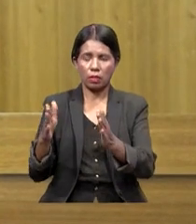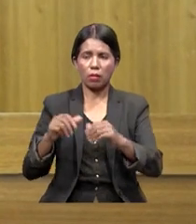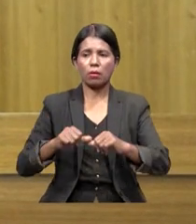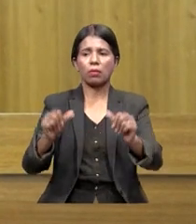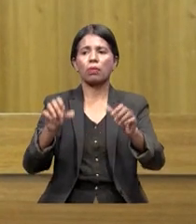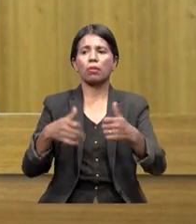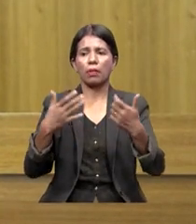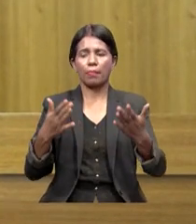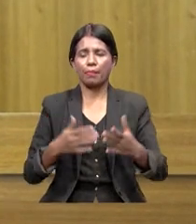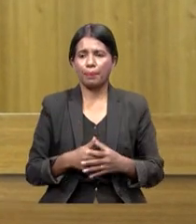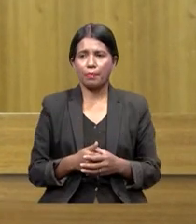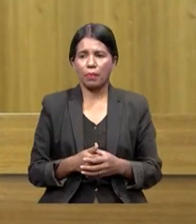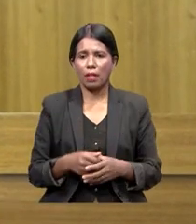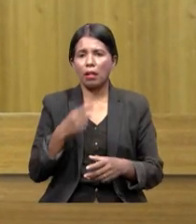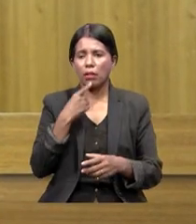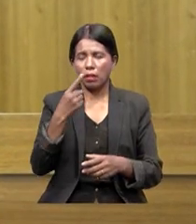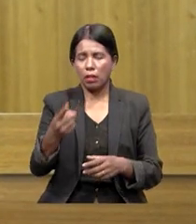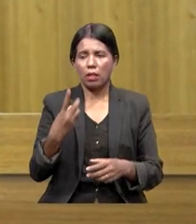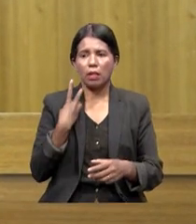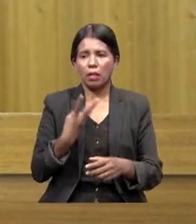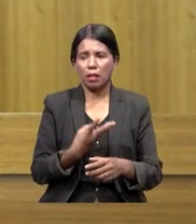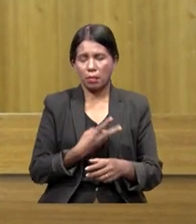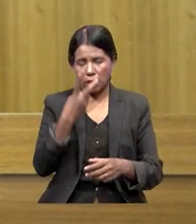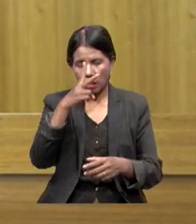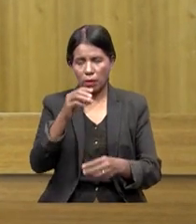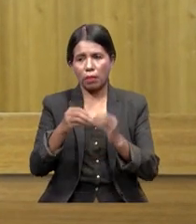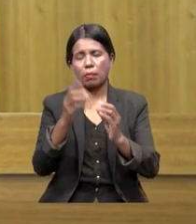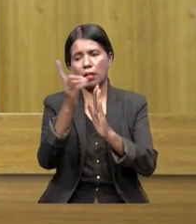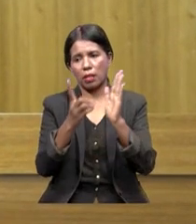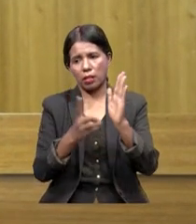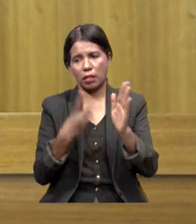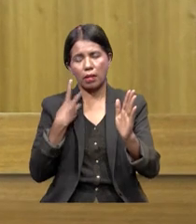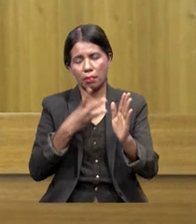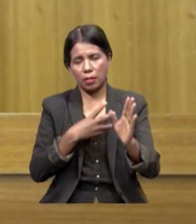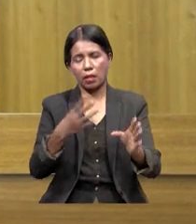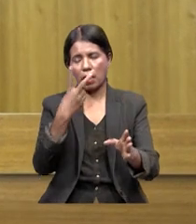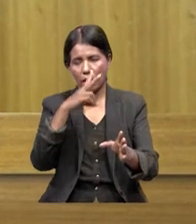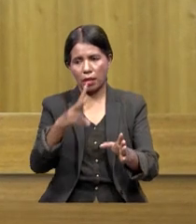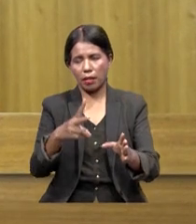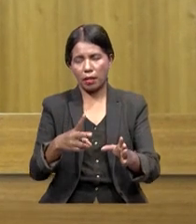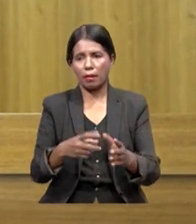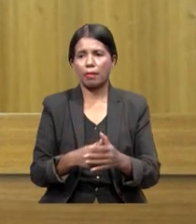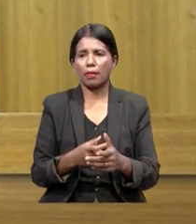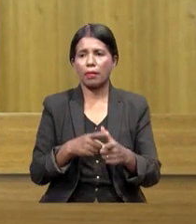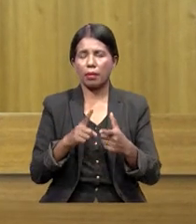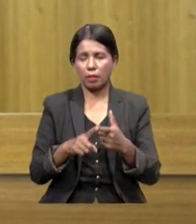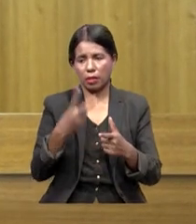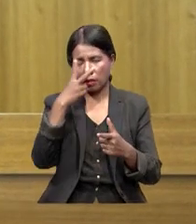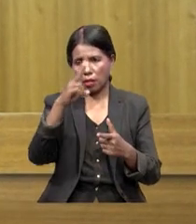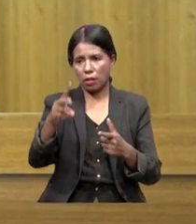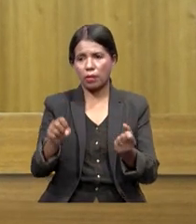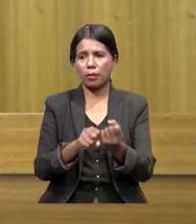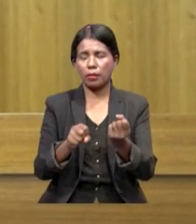em sala. E a partir de cada idade, a gente hará idade, dar o sinal sim, o sido orança ministro se atuma para nós, atu halo continuação